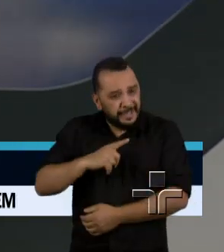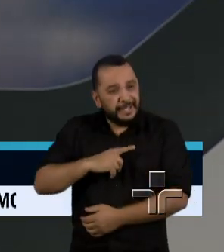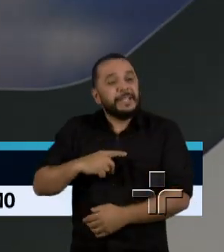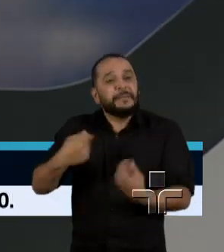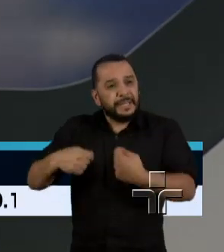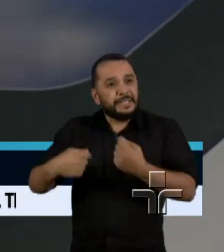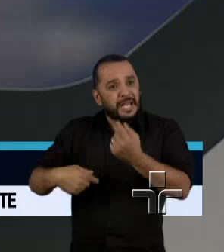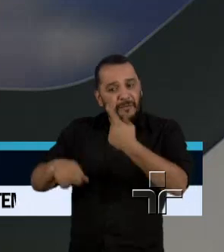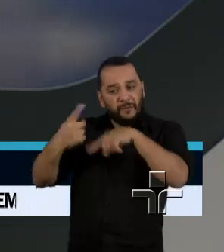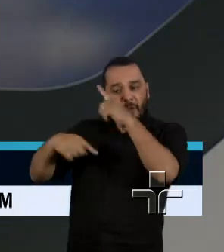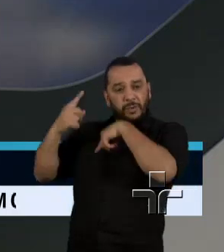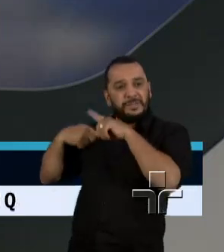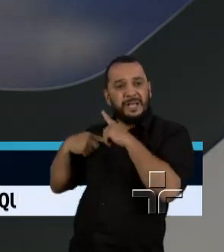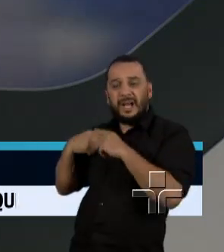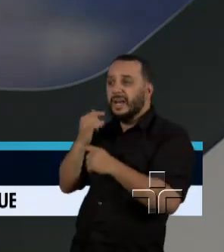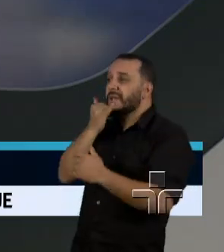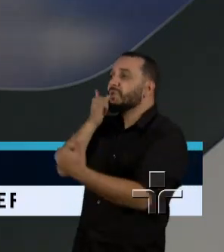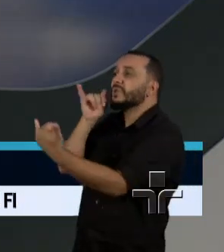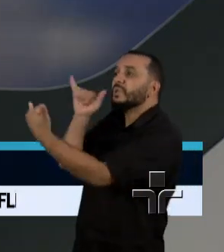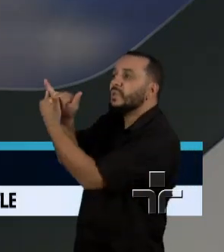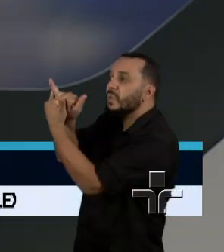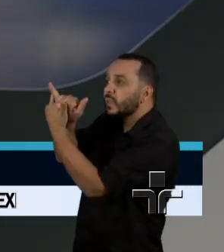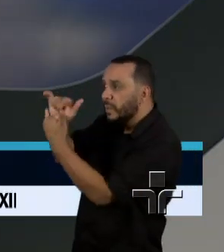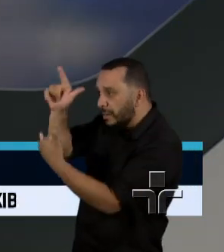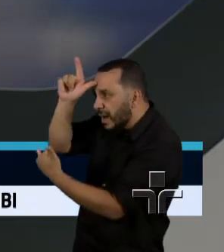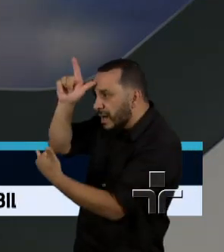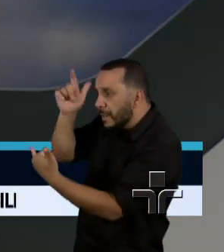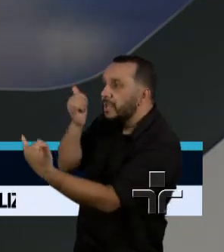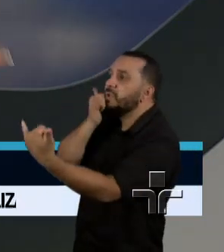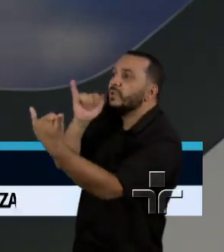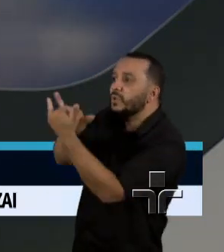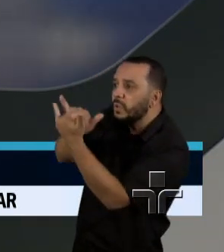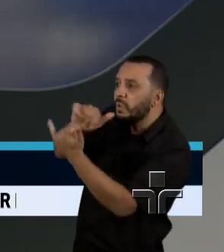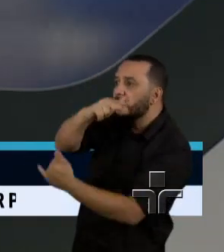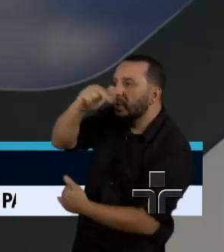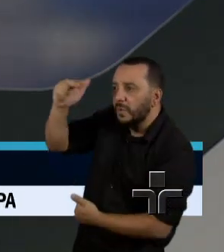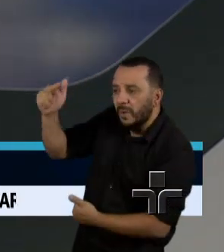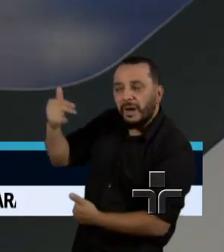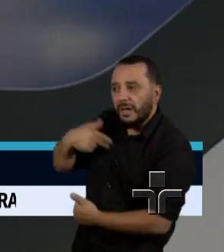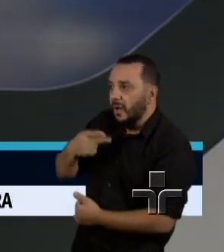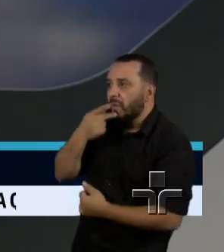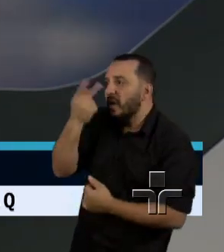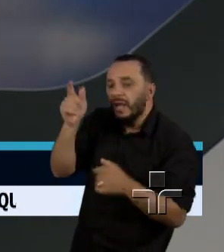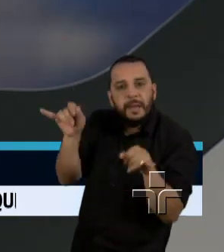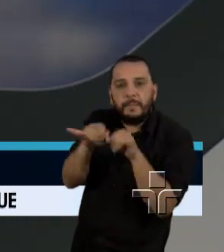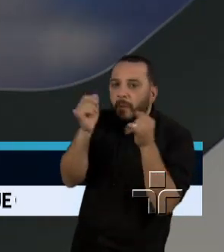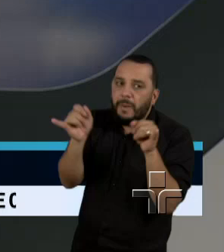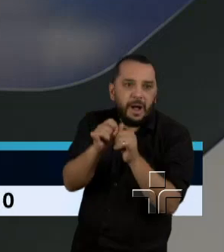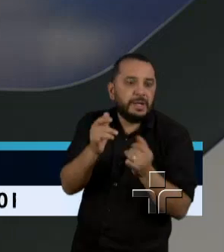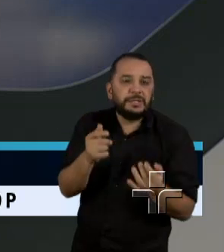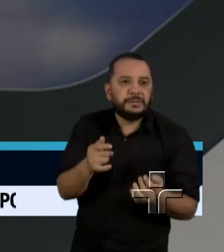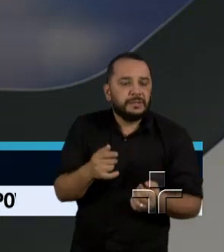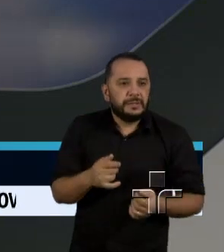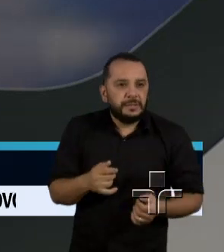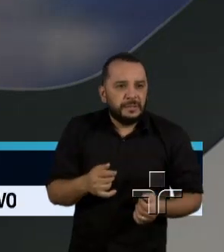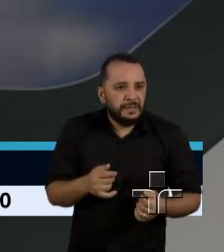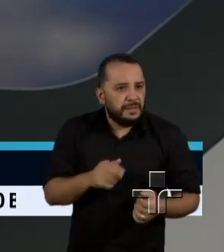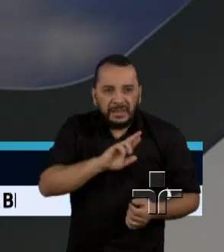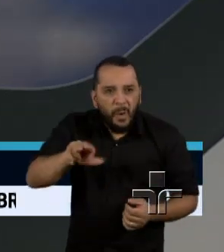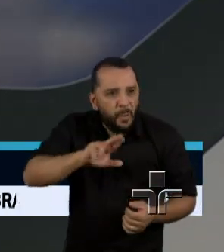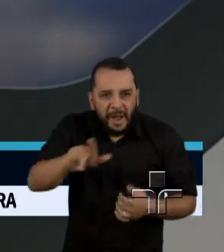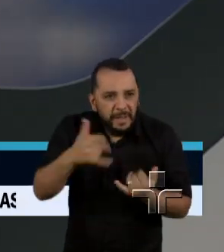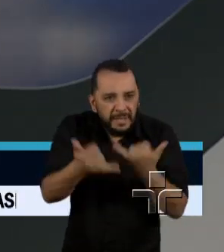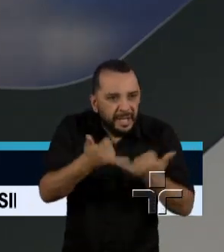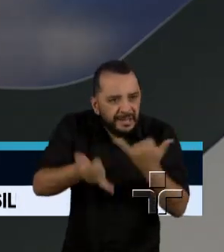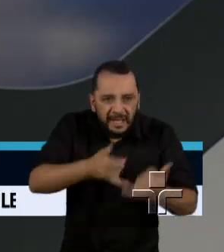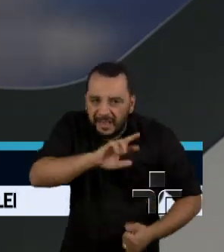nessa política, pedir desculpas à comunidade internacional pelo que eles falaram, porque isso não é uma brincadeira. Eu acho que um presidente